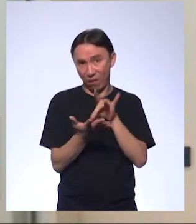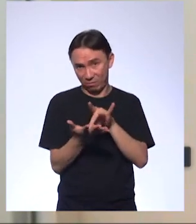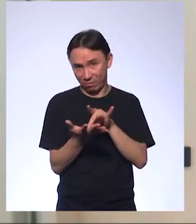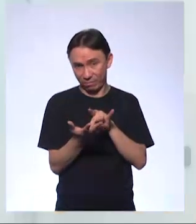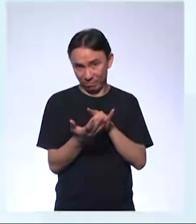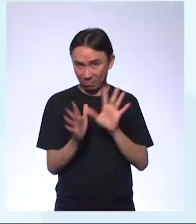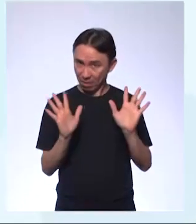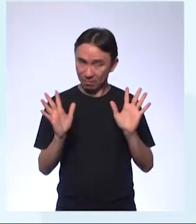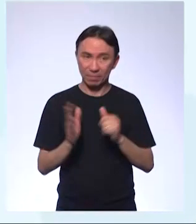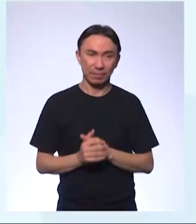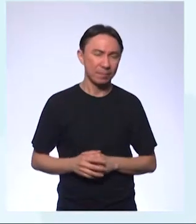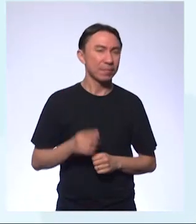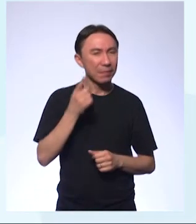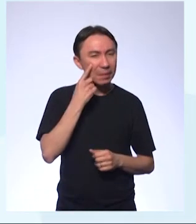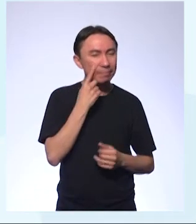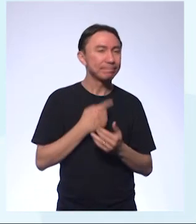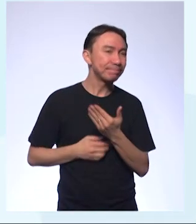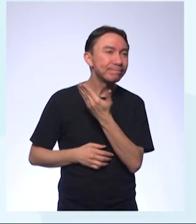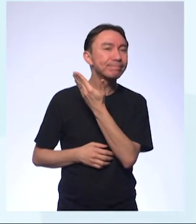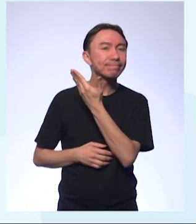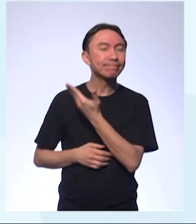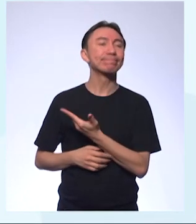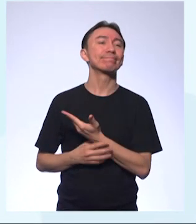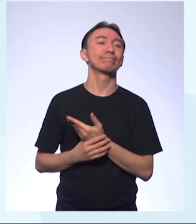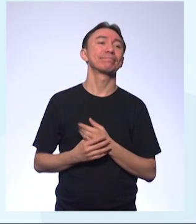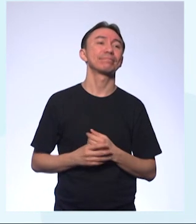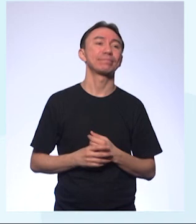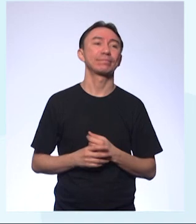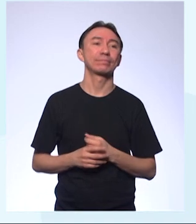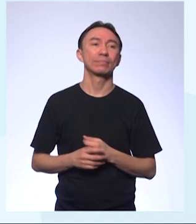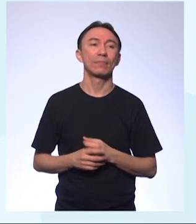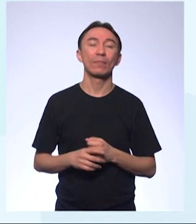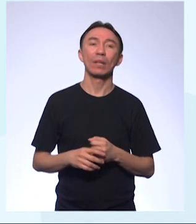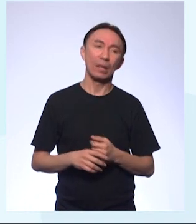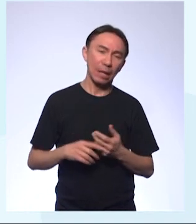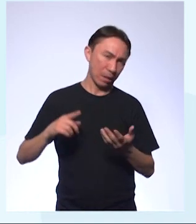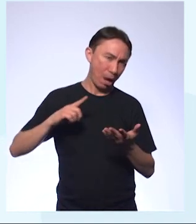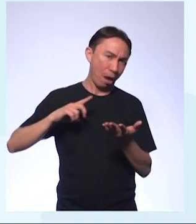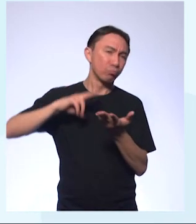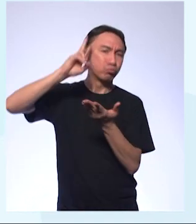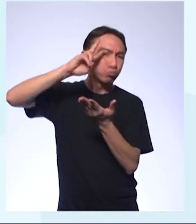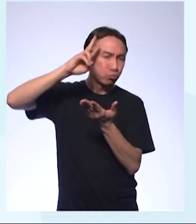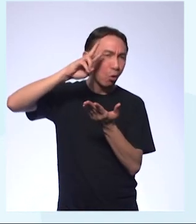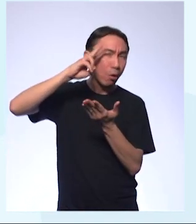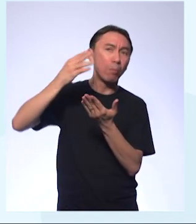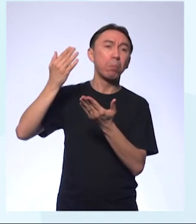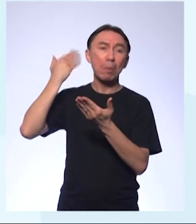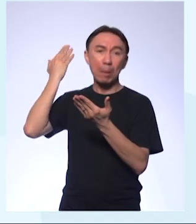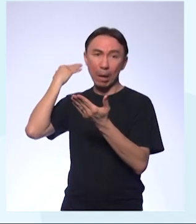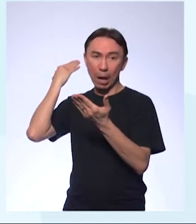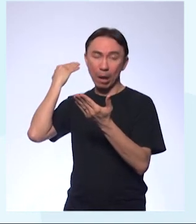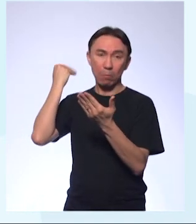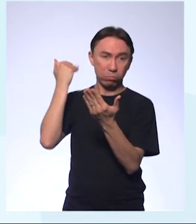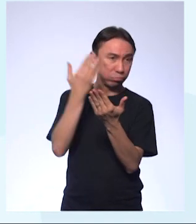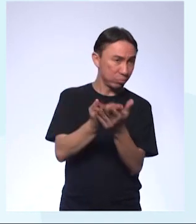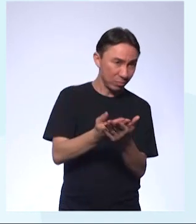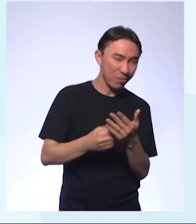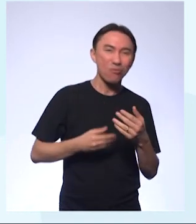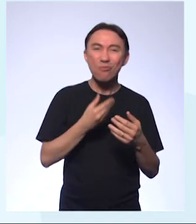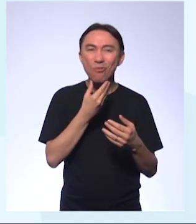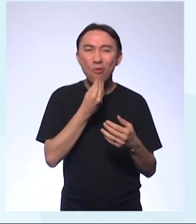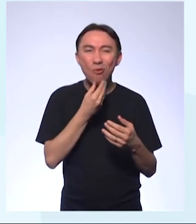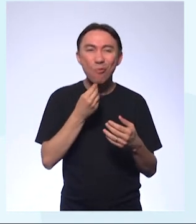estudos, e a partir daí ele cria o quê? Um modelinho gráfico, algo que tente nos mostrar como esse átomo seria